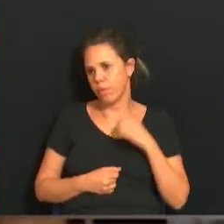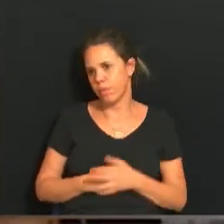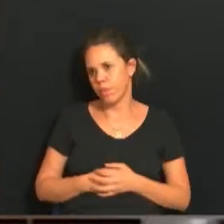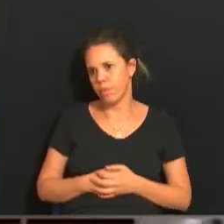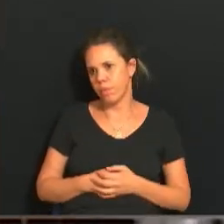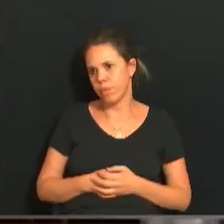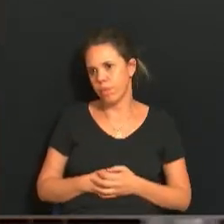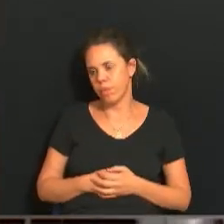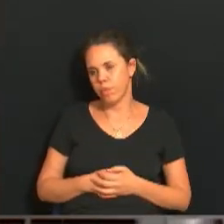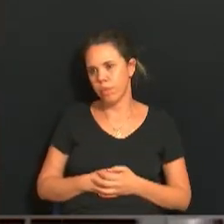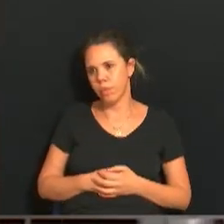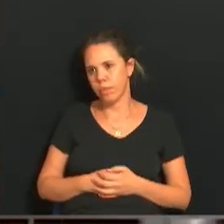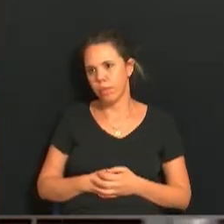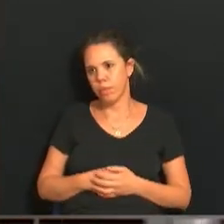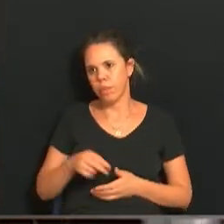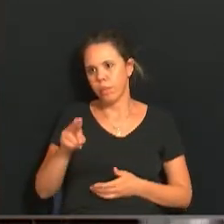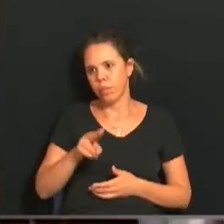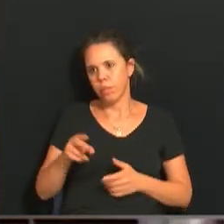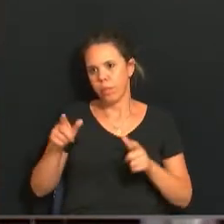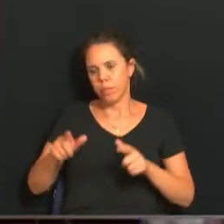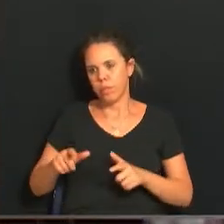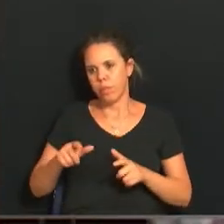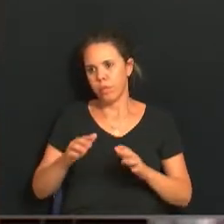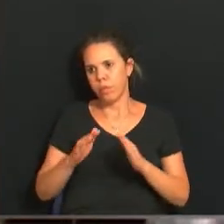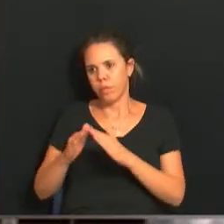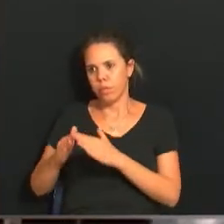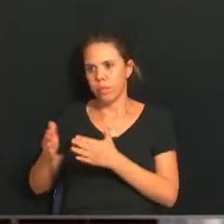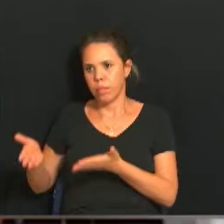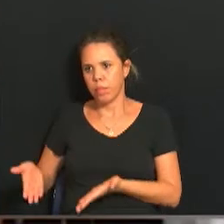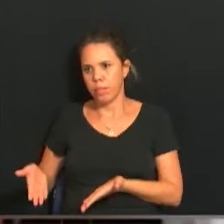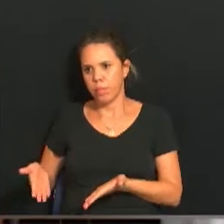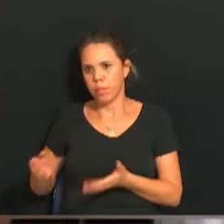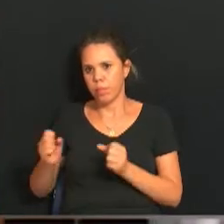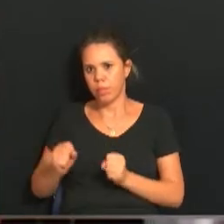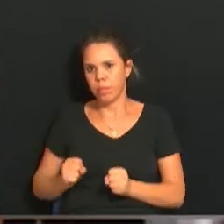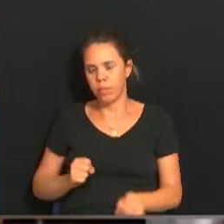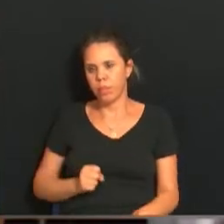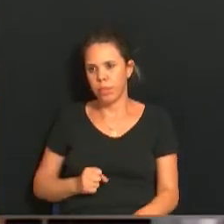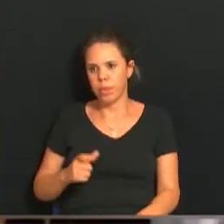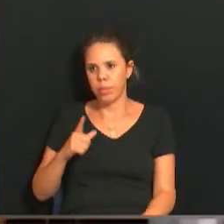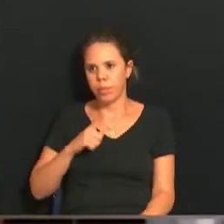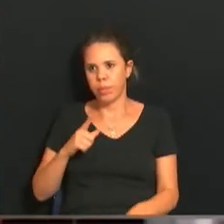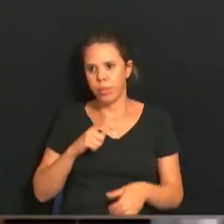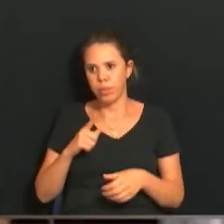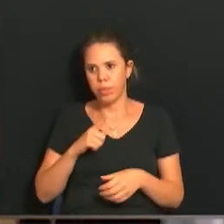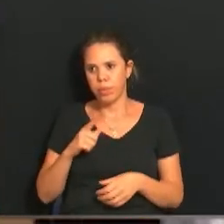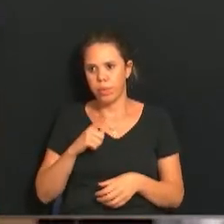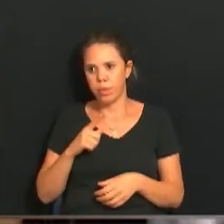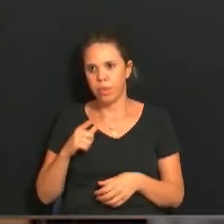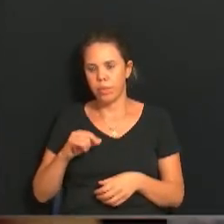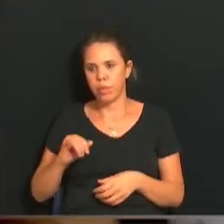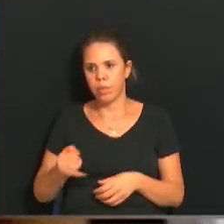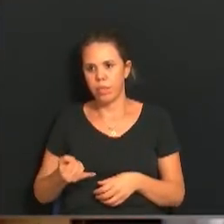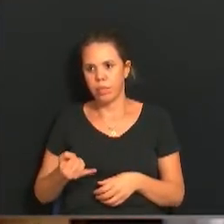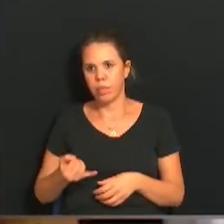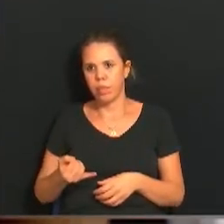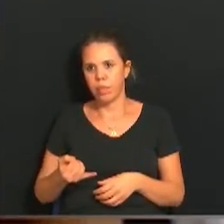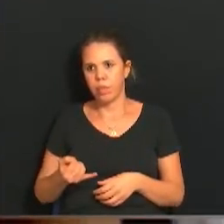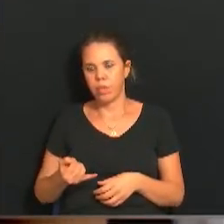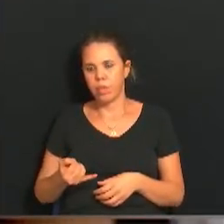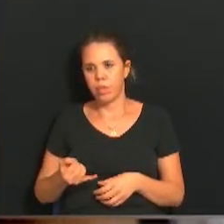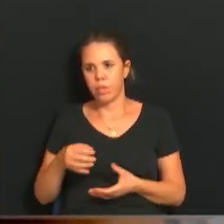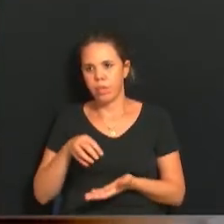a ente que está ocupando alguns imóveis aqui, mas também por estar recuperando suas funções de uma agência